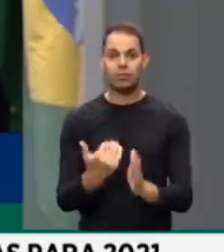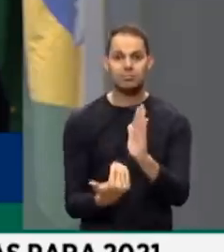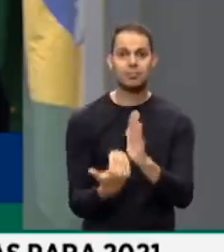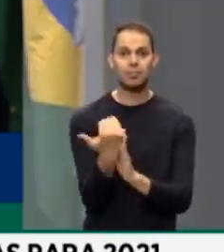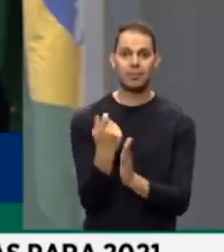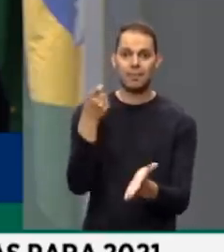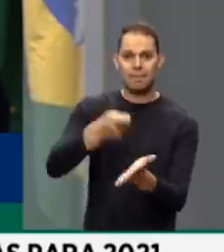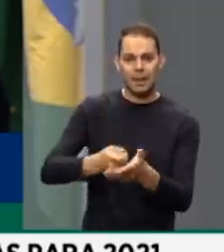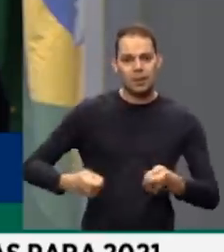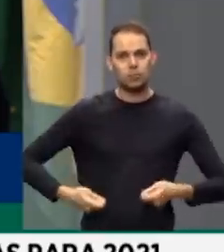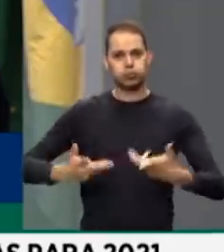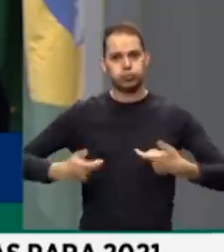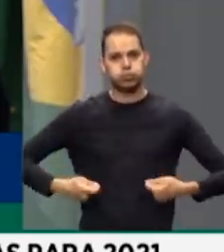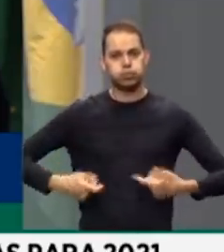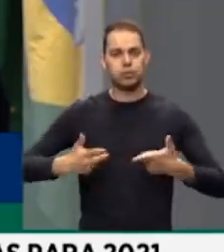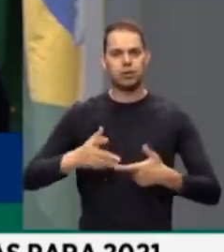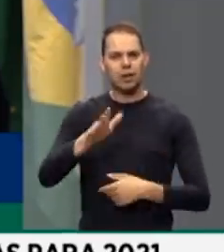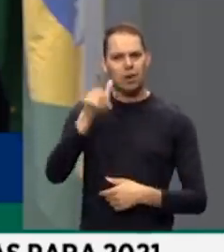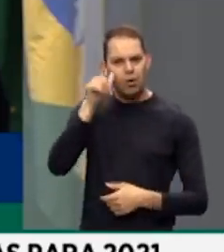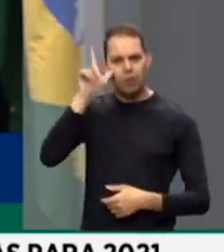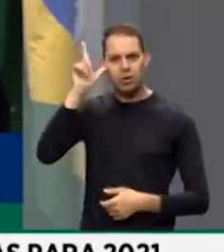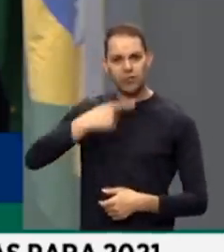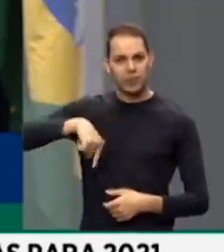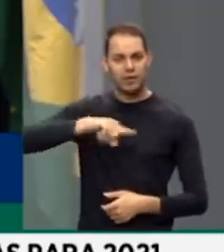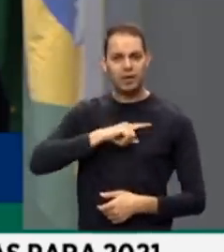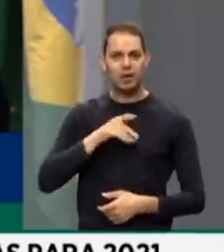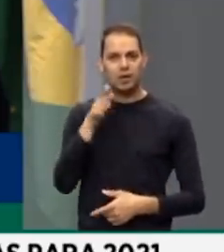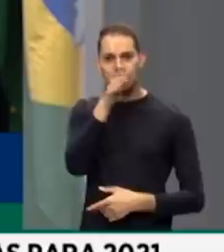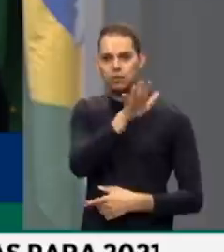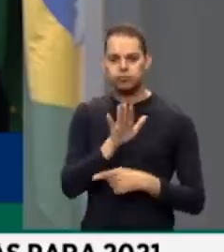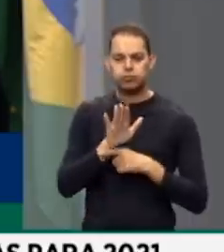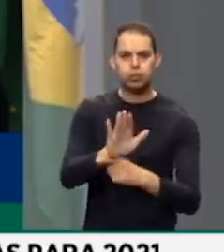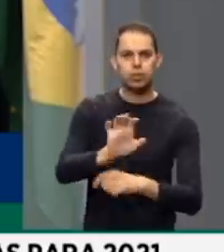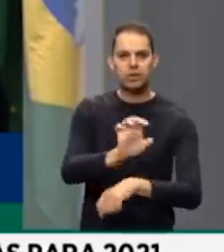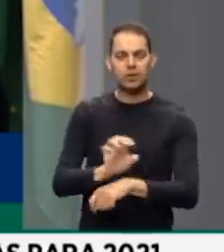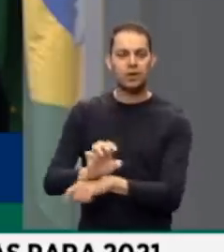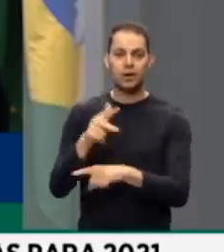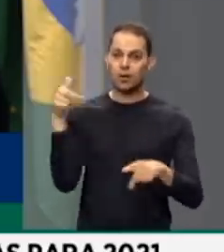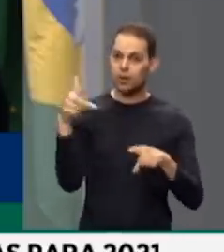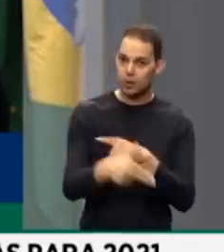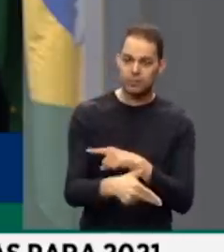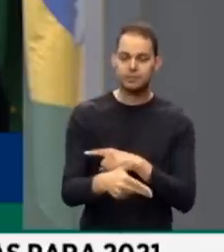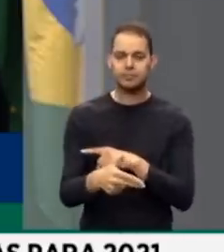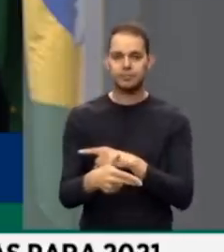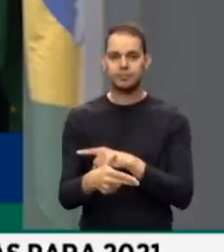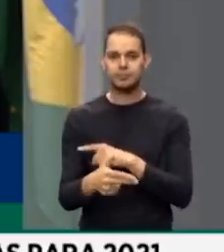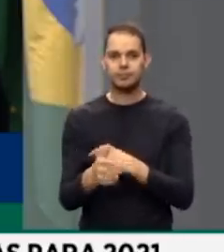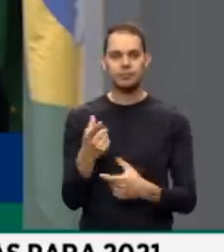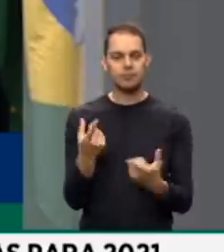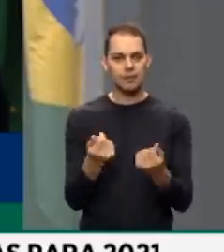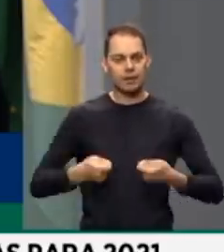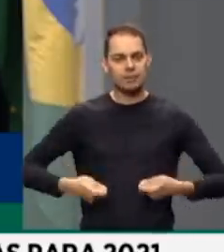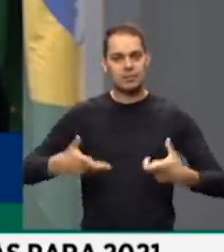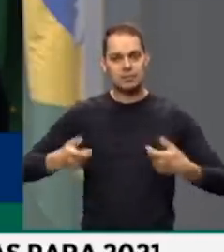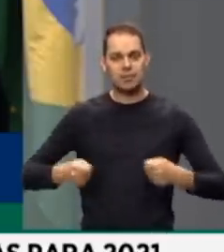a despesa obrigatória. Quando ontem a gente condicionou o socorro aos estados a corte de despesa obrigatória.